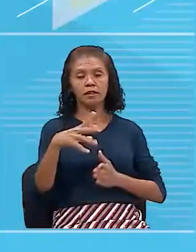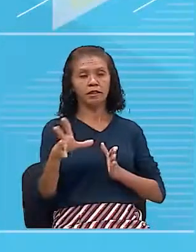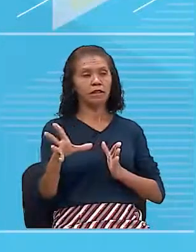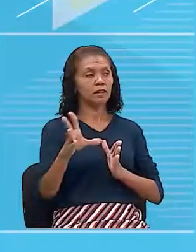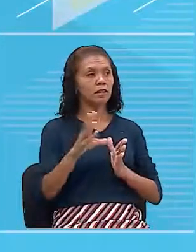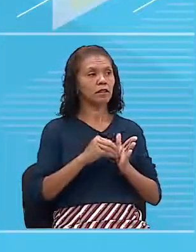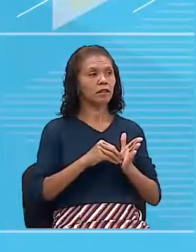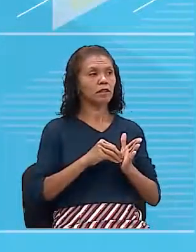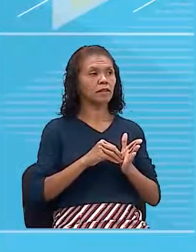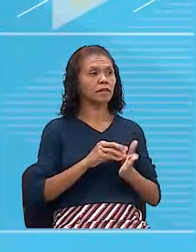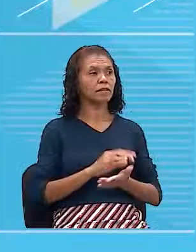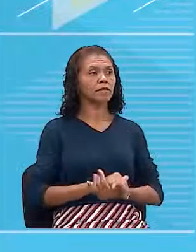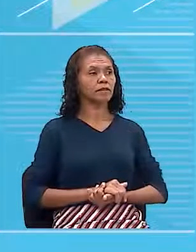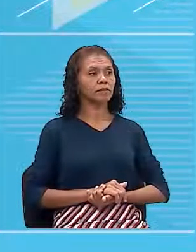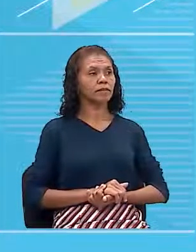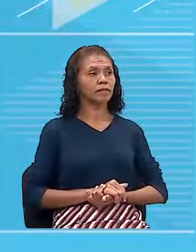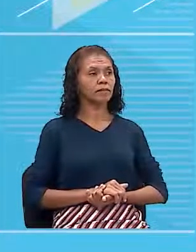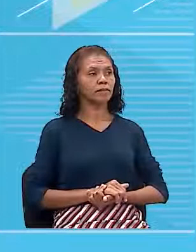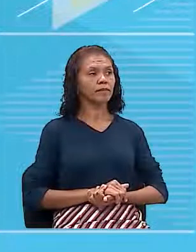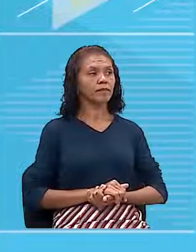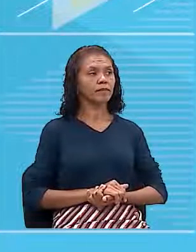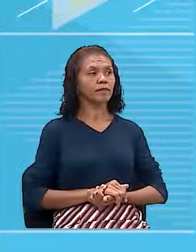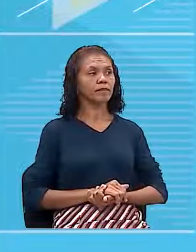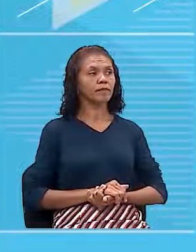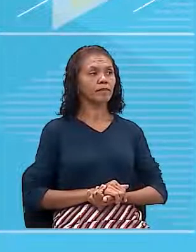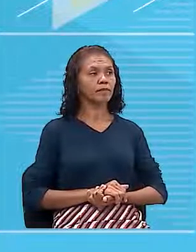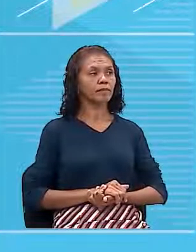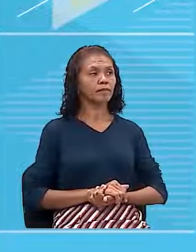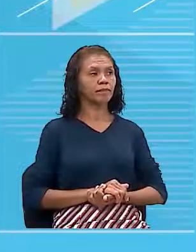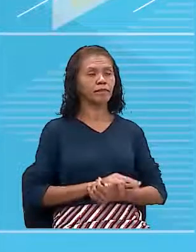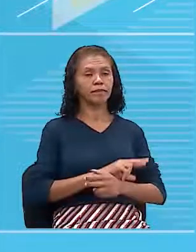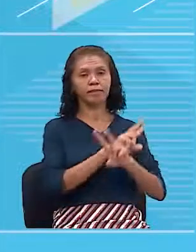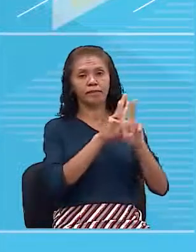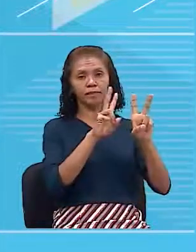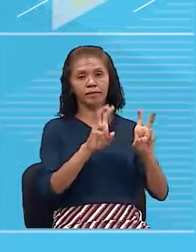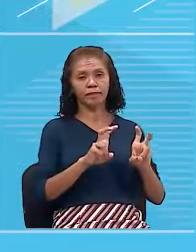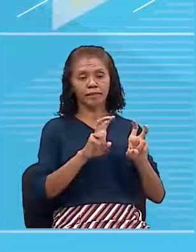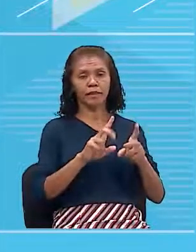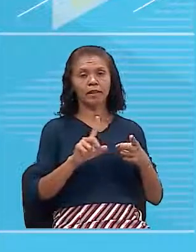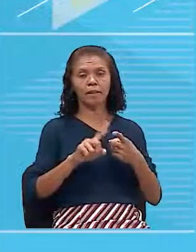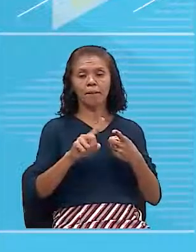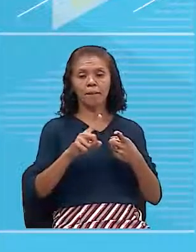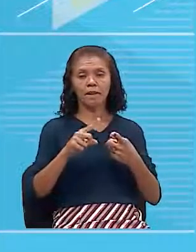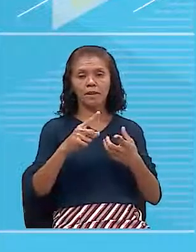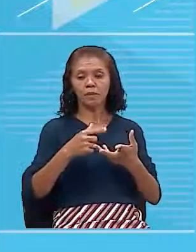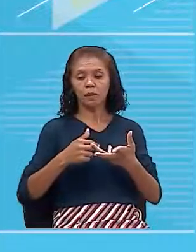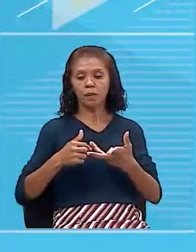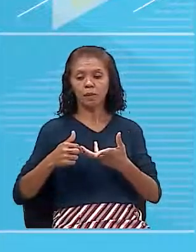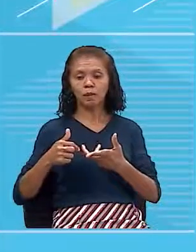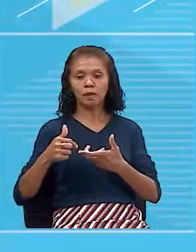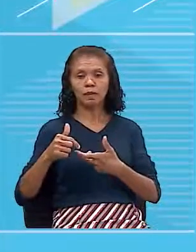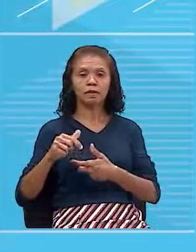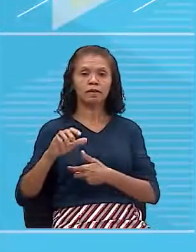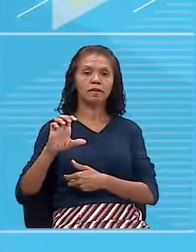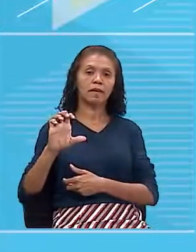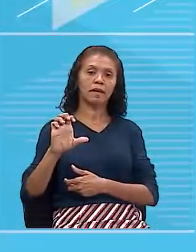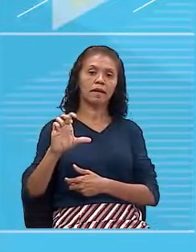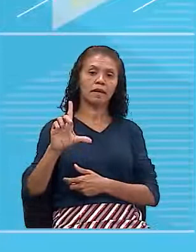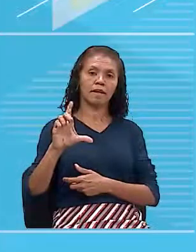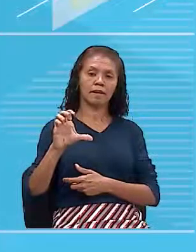O que é o nosso tema né e os elementos ó doida alimentos em